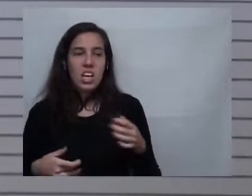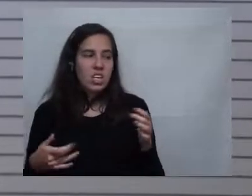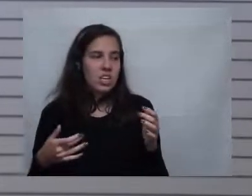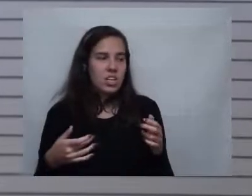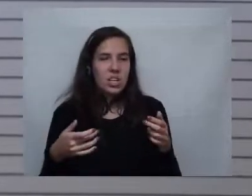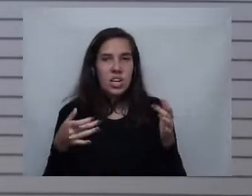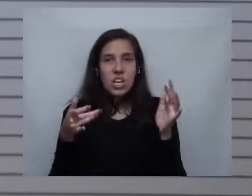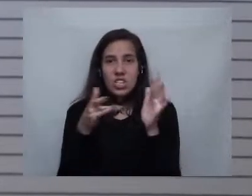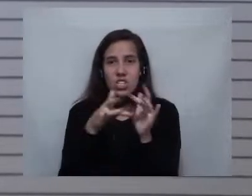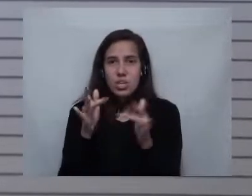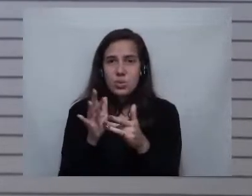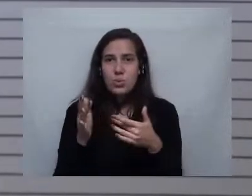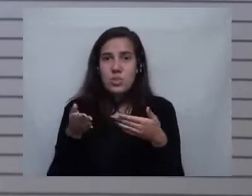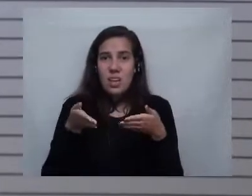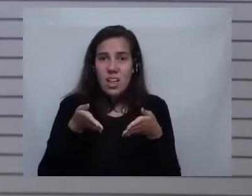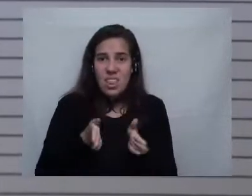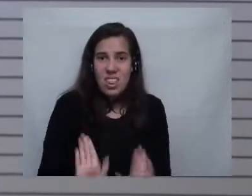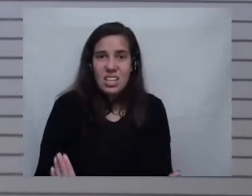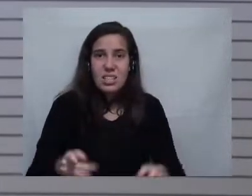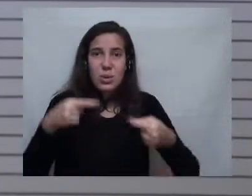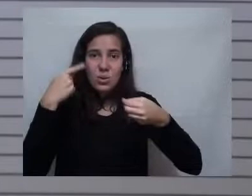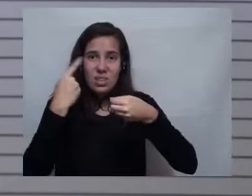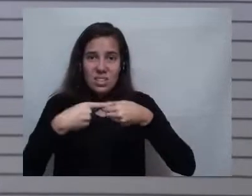assim quem é